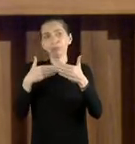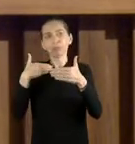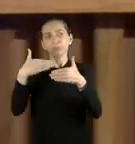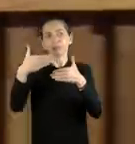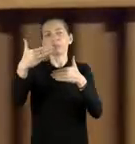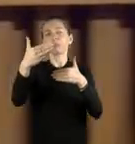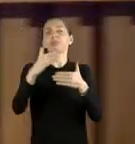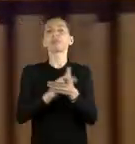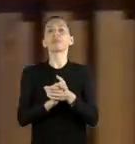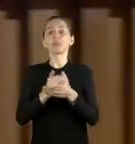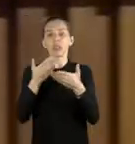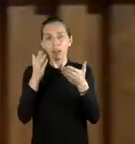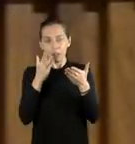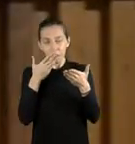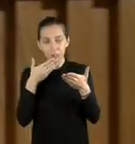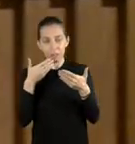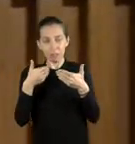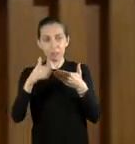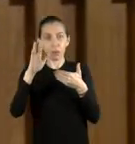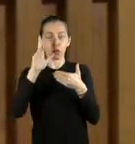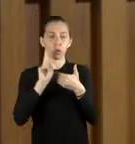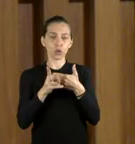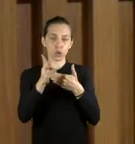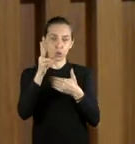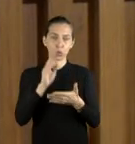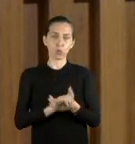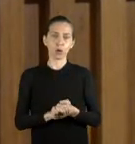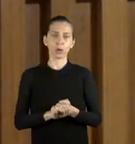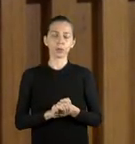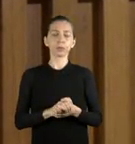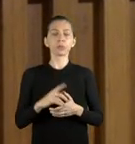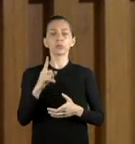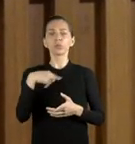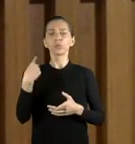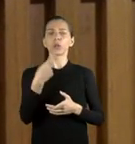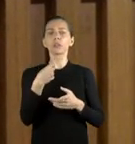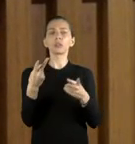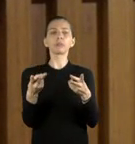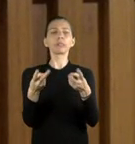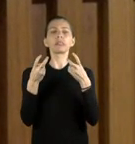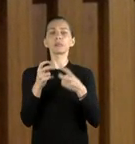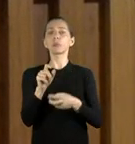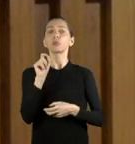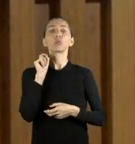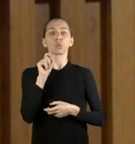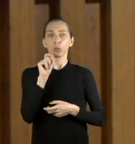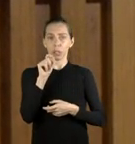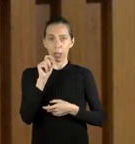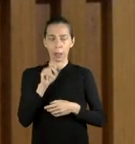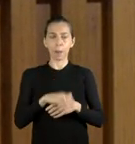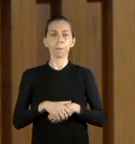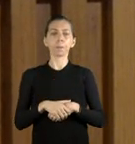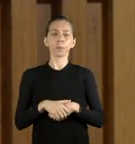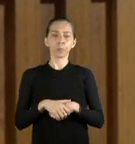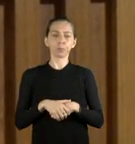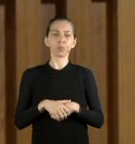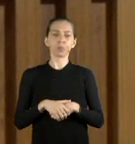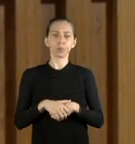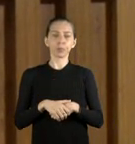Então, vamos lá. O que, que a gente tem visto? A gente tem visto uma visão um